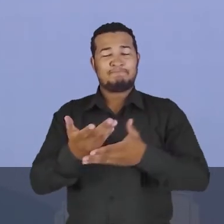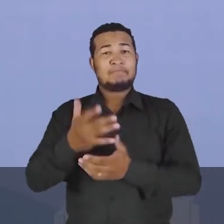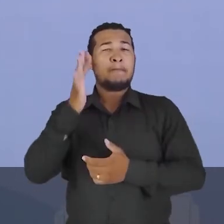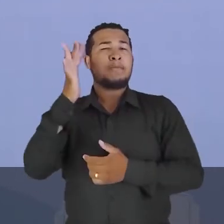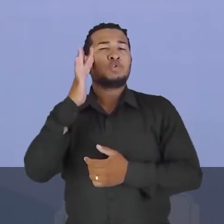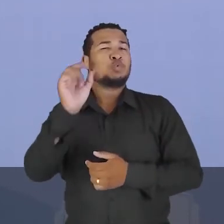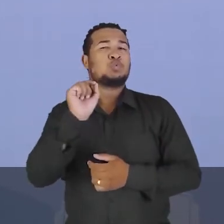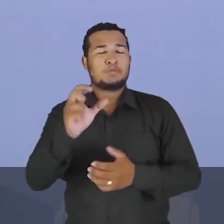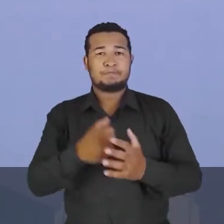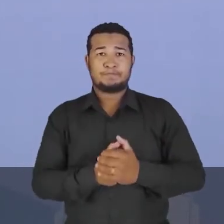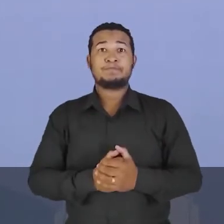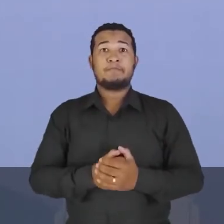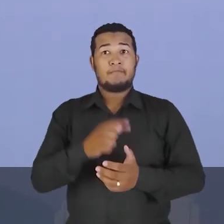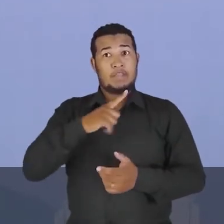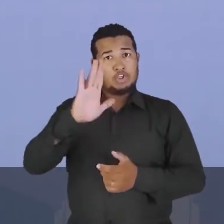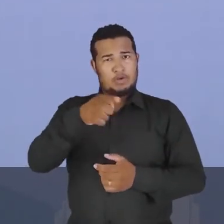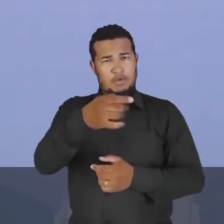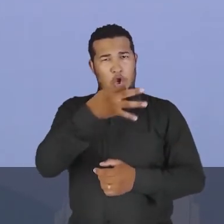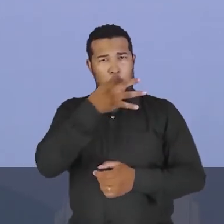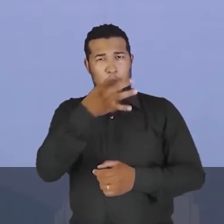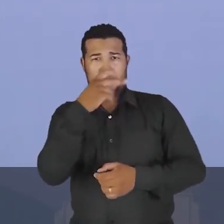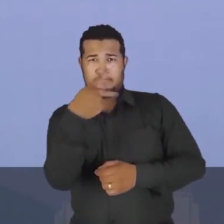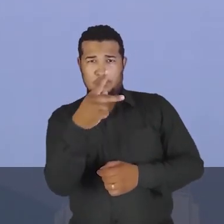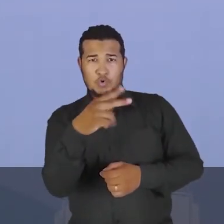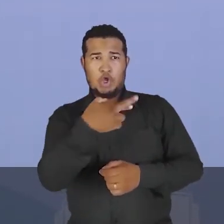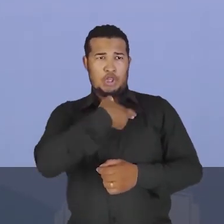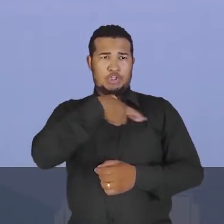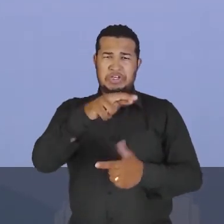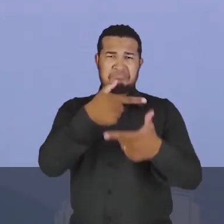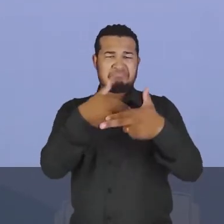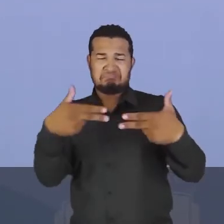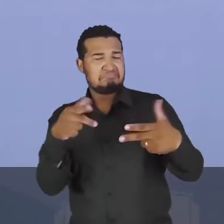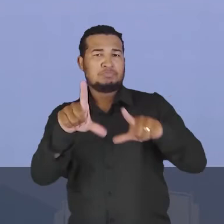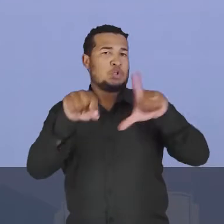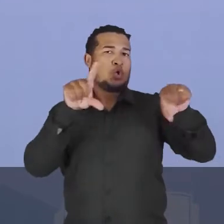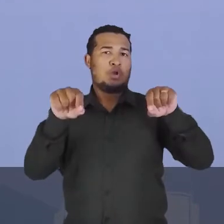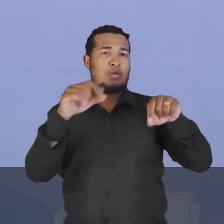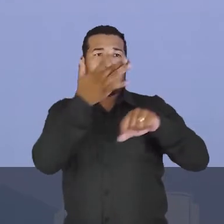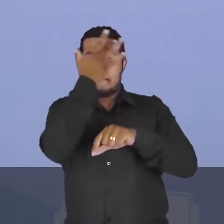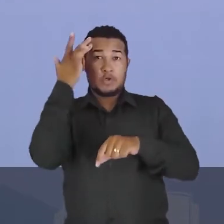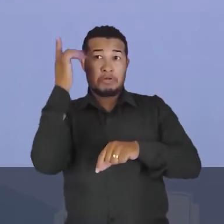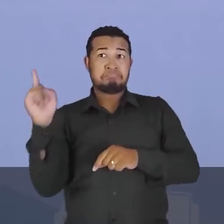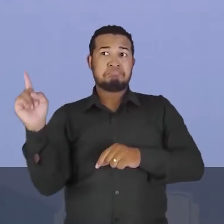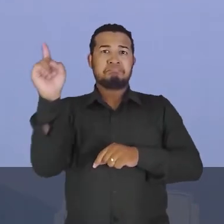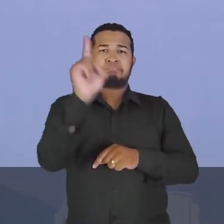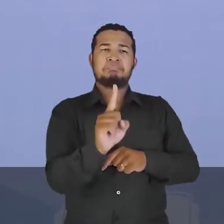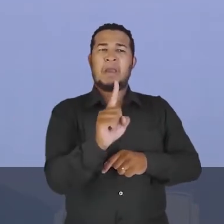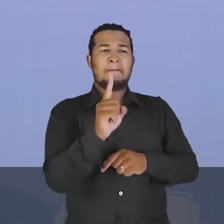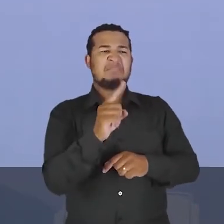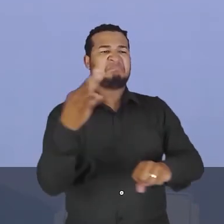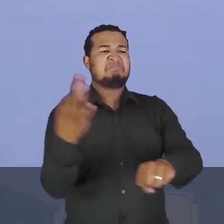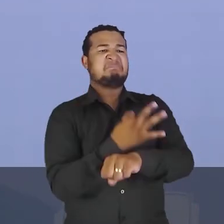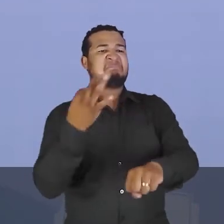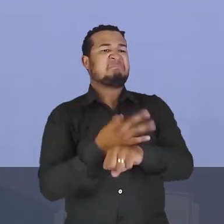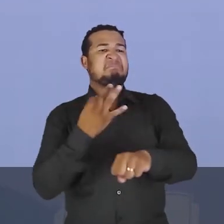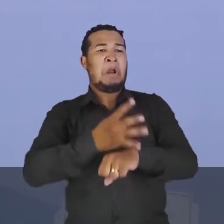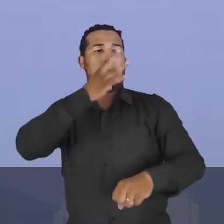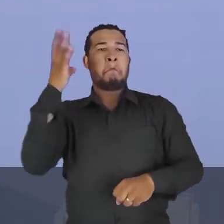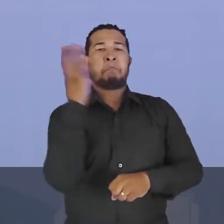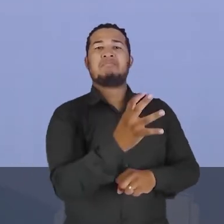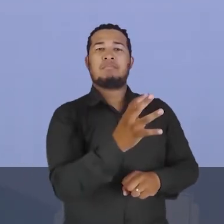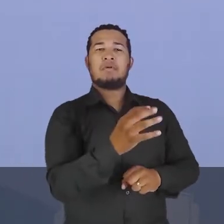exemplo, você tem uma opinião política, você tem uma opinião religiosa e alguém vai lá e uma pessoa é intolerante contra você.